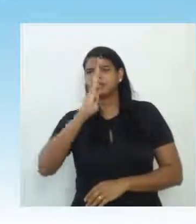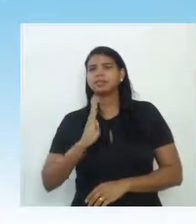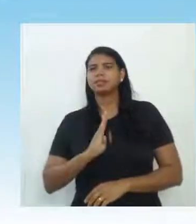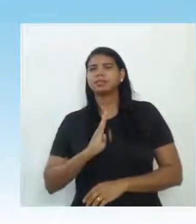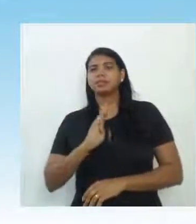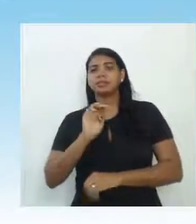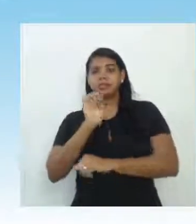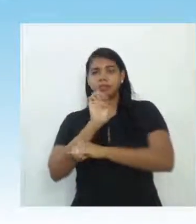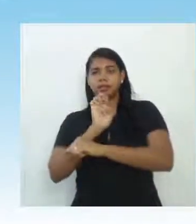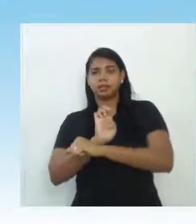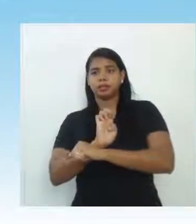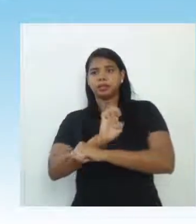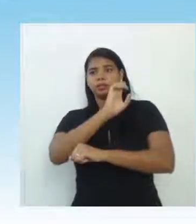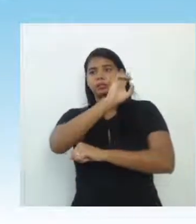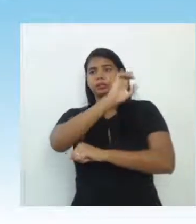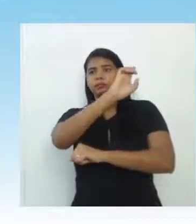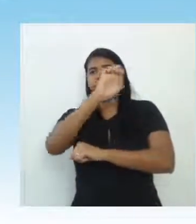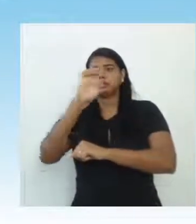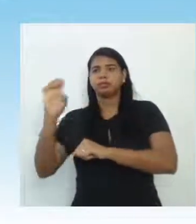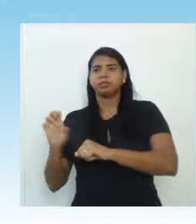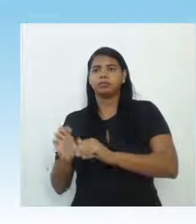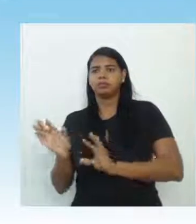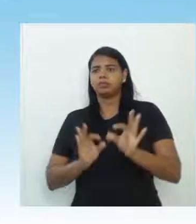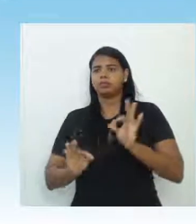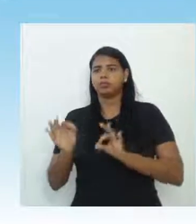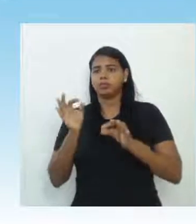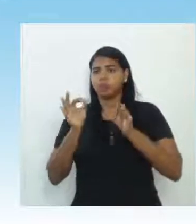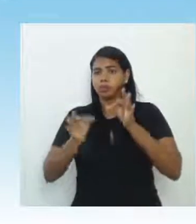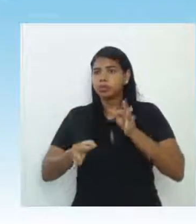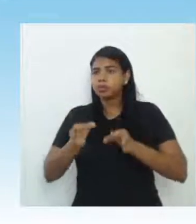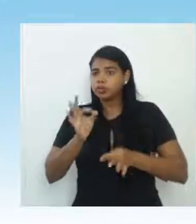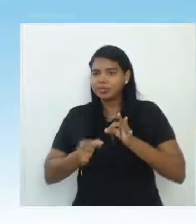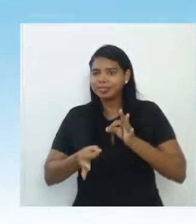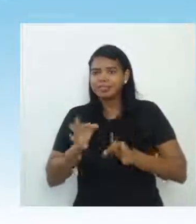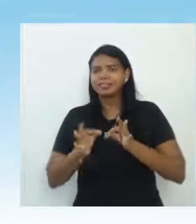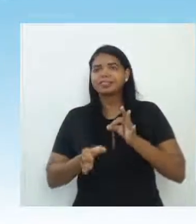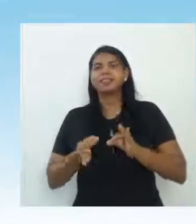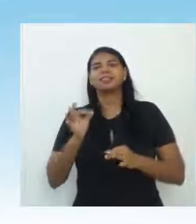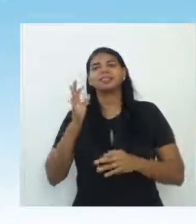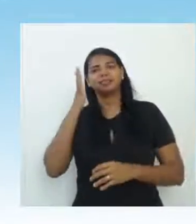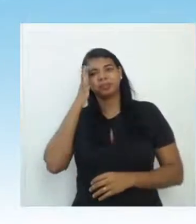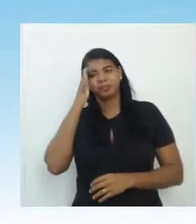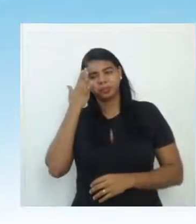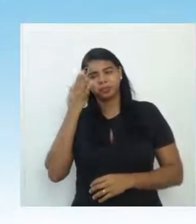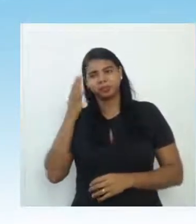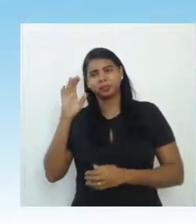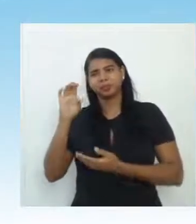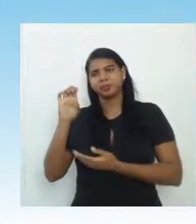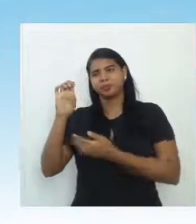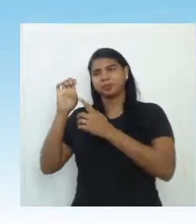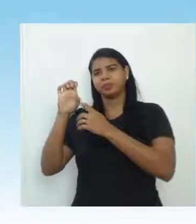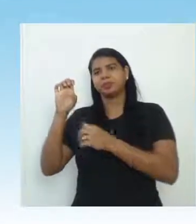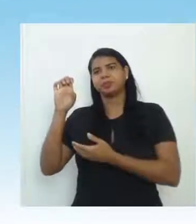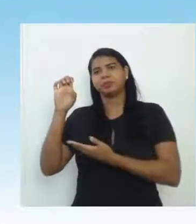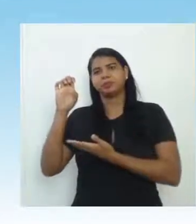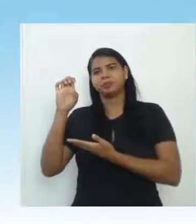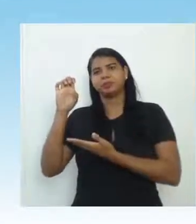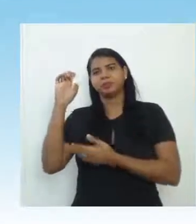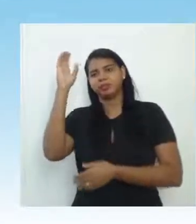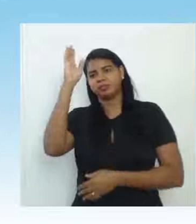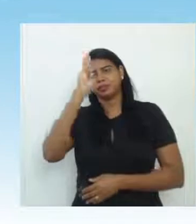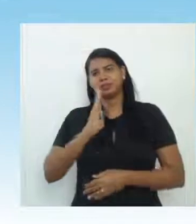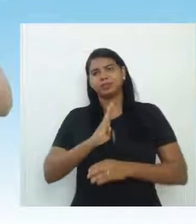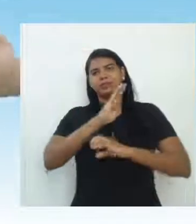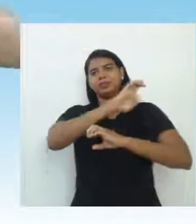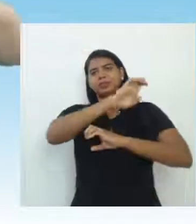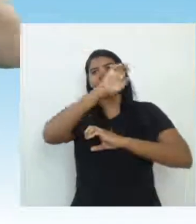é uma organização jurídica, não é isso, professor? Exatamente, o Estado com E maiúsculo, não é o Estado